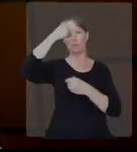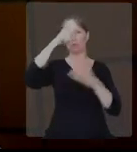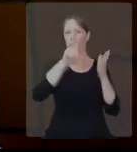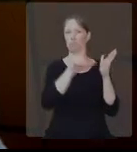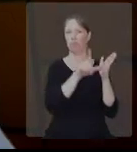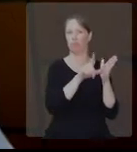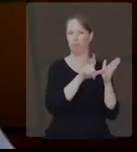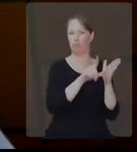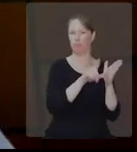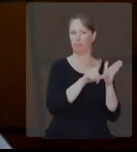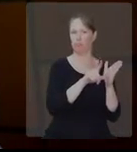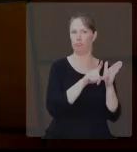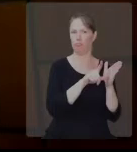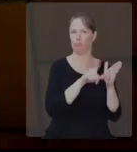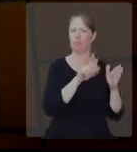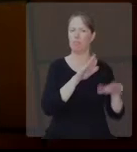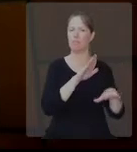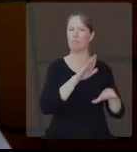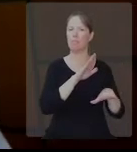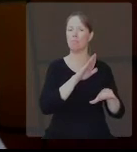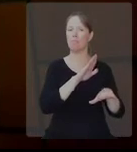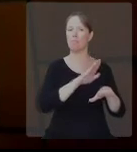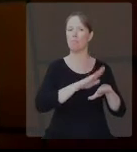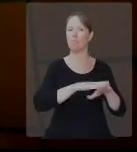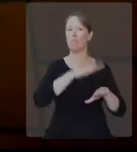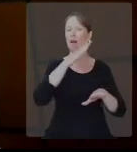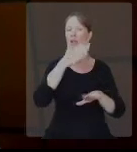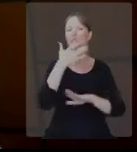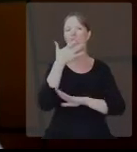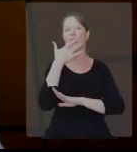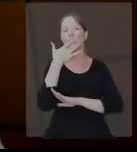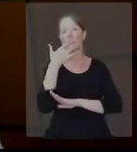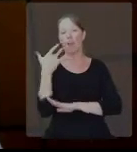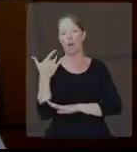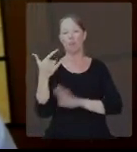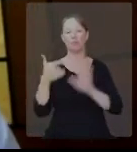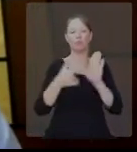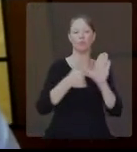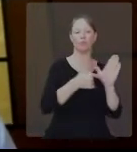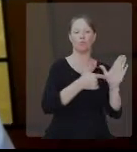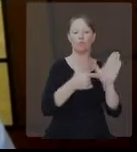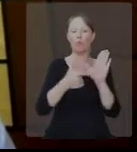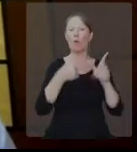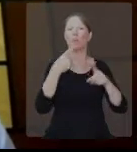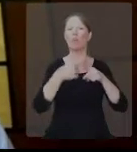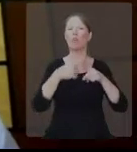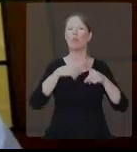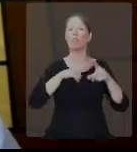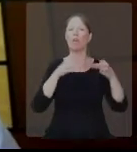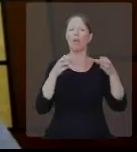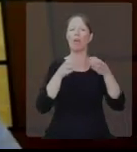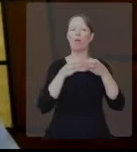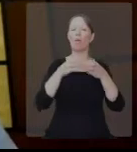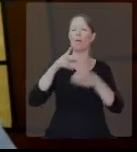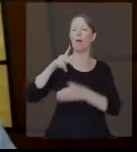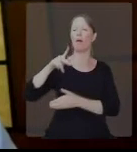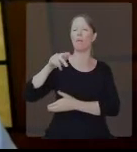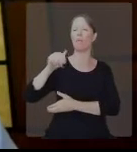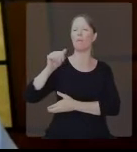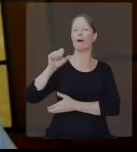confessional, isso fica mais evidente pelo fato que nós temos o trabalho das pastorais,